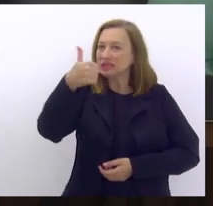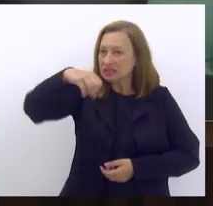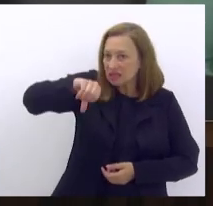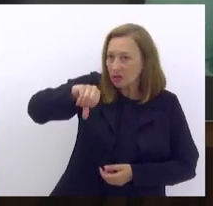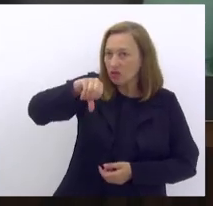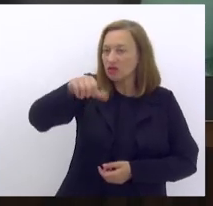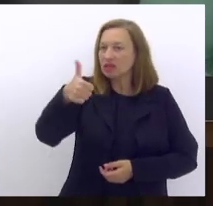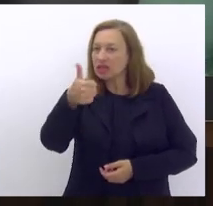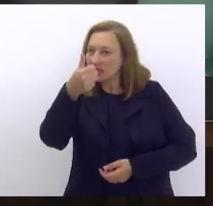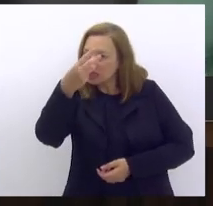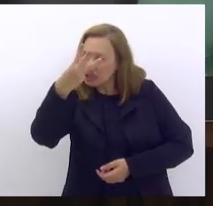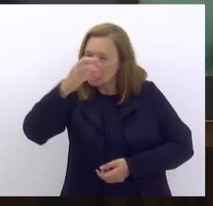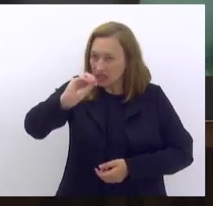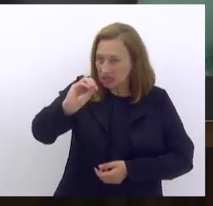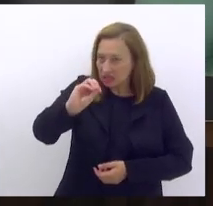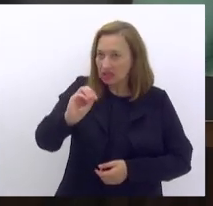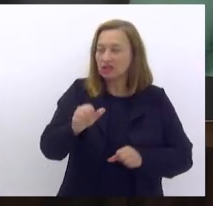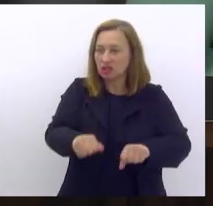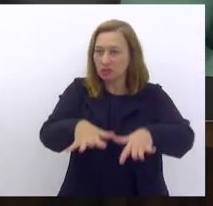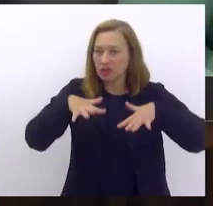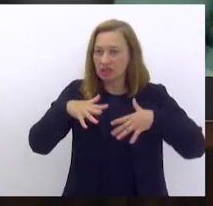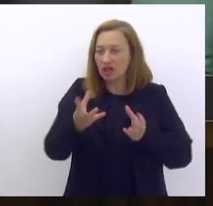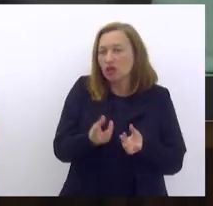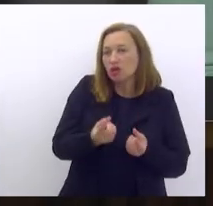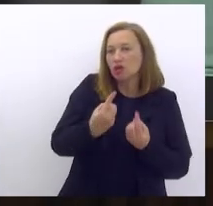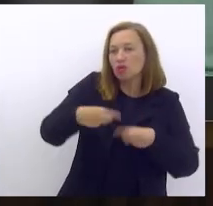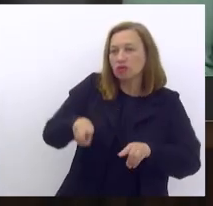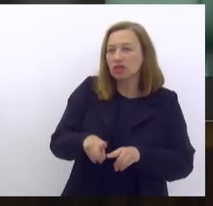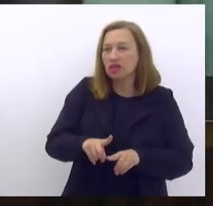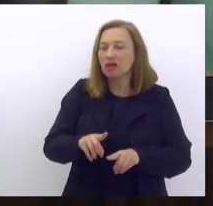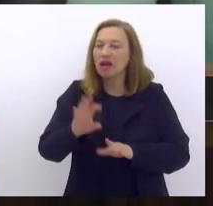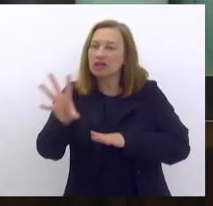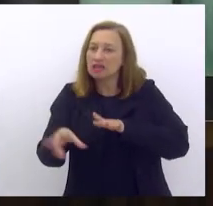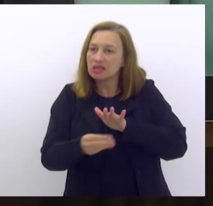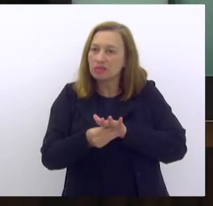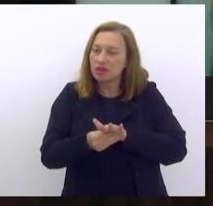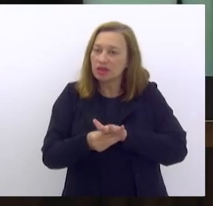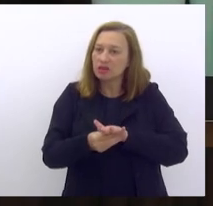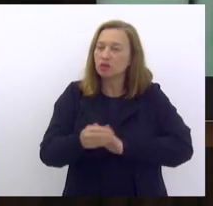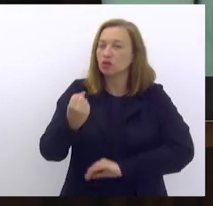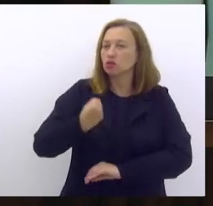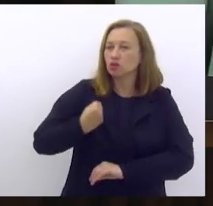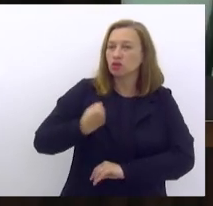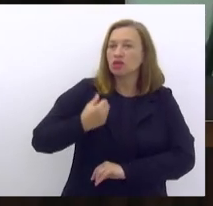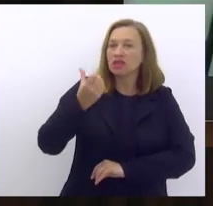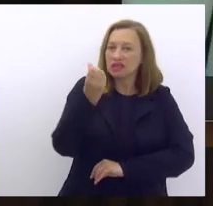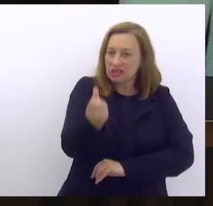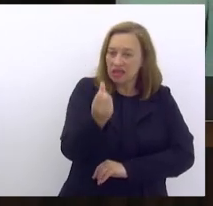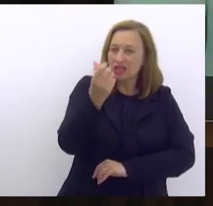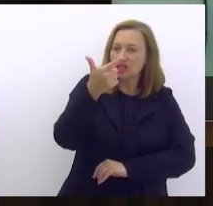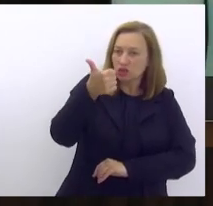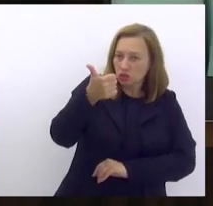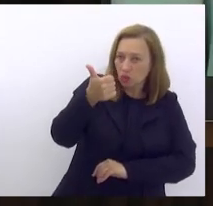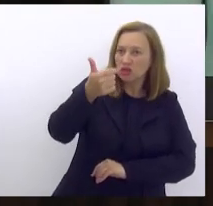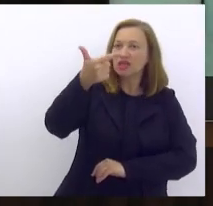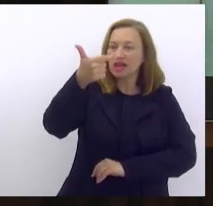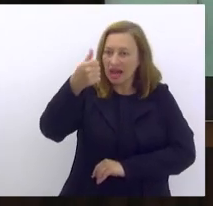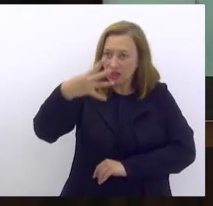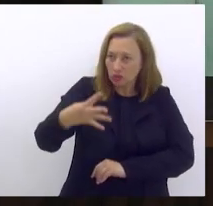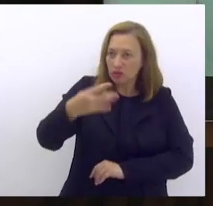19 e 30. De plenário contrário às emendas do número 6,